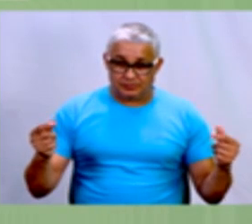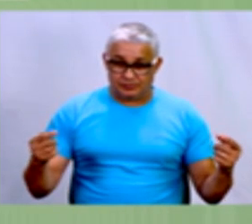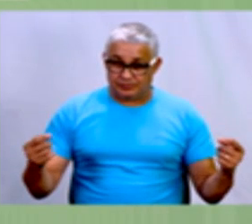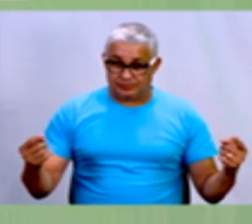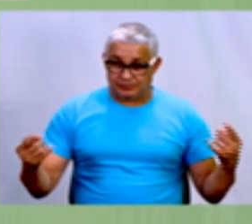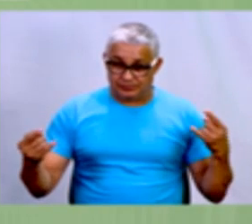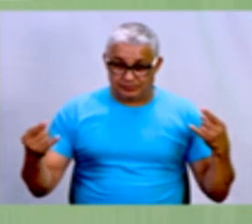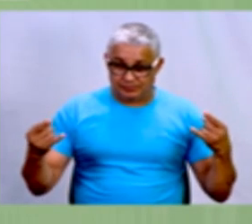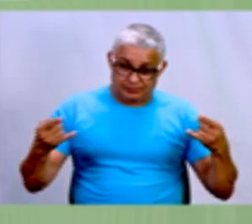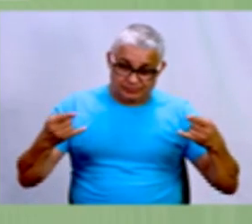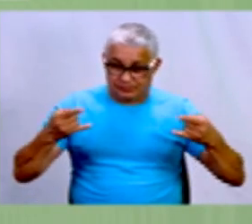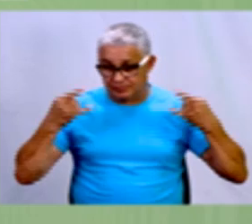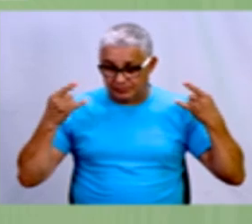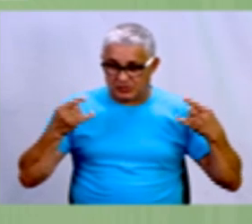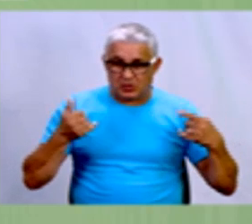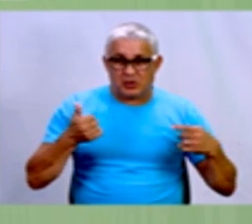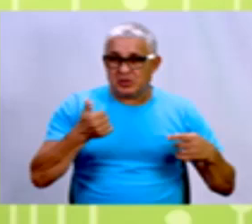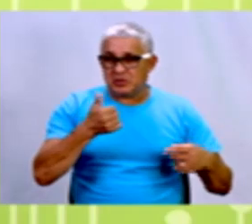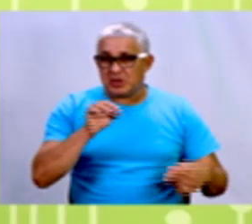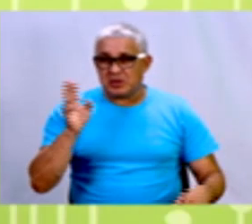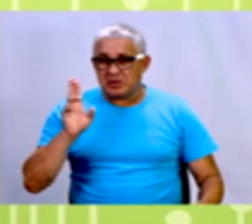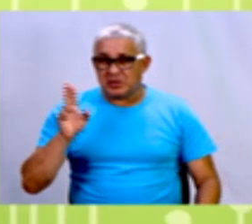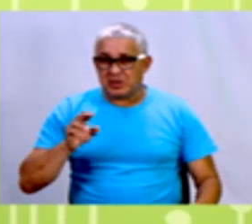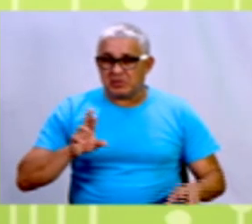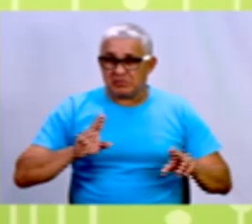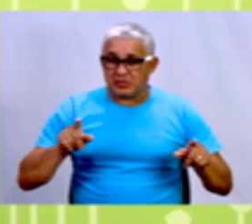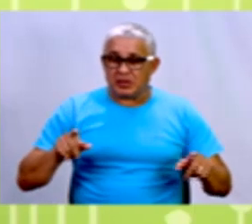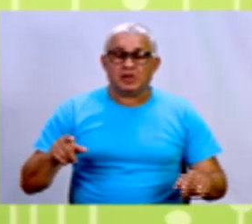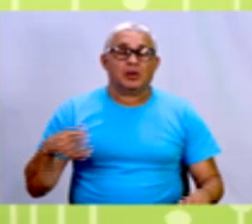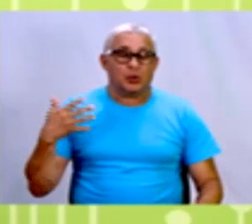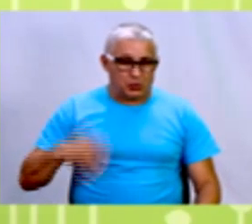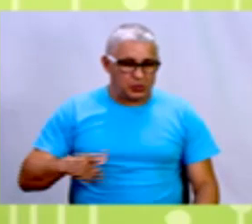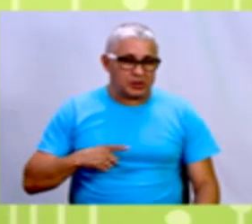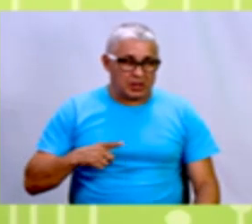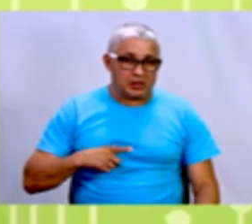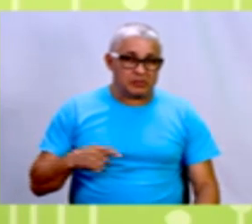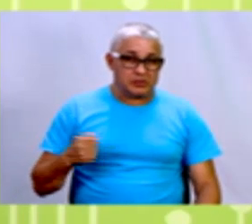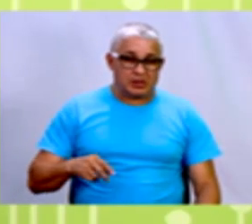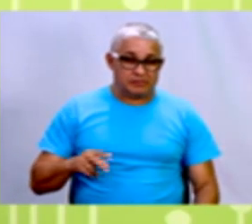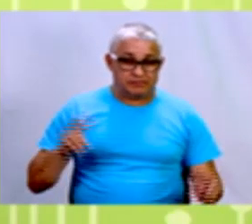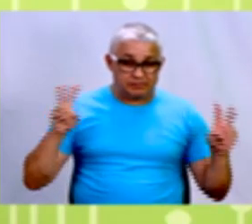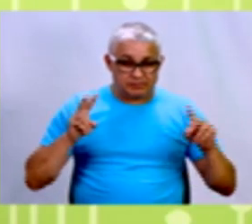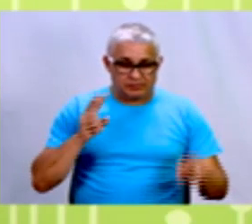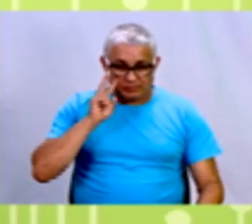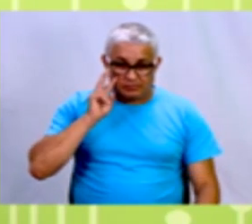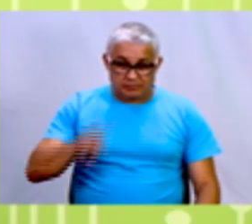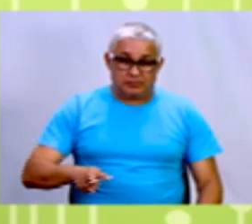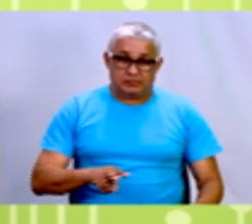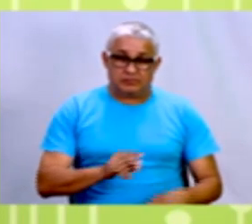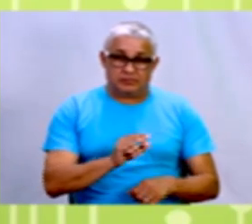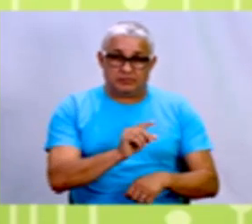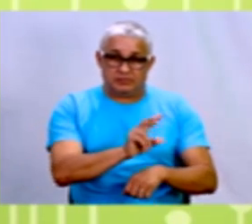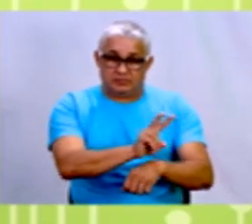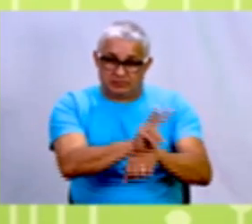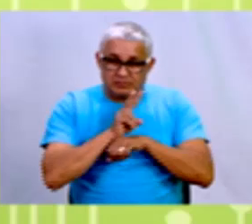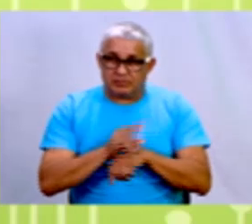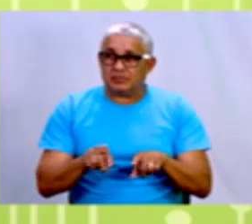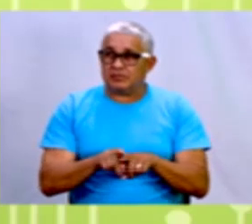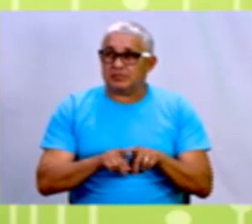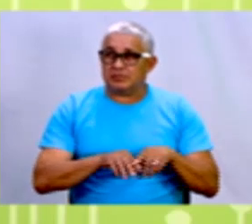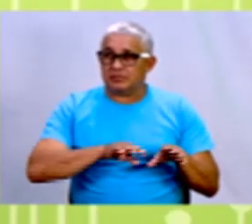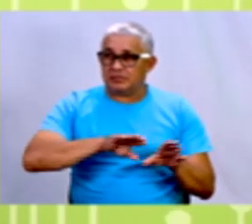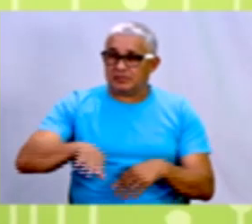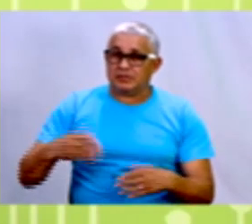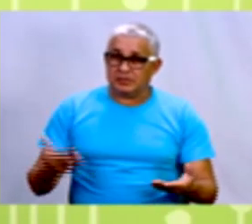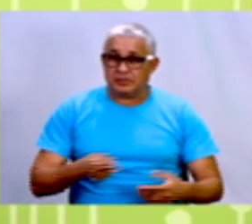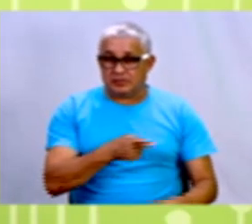só R$ 100 de diferença. R$ 100 é muita coisa, então a gente tem que dar bastante valor nisso quando a gente vai fazer um empréstimo, tá? Mas agora sim,